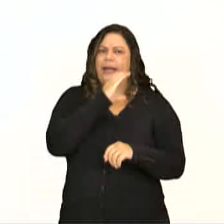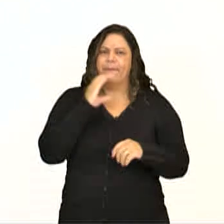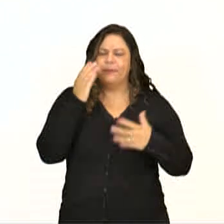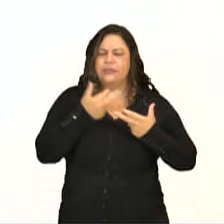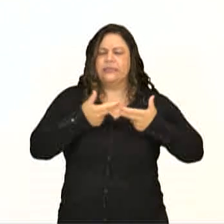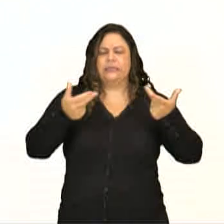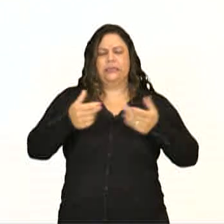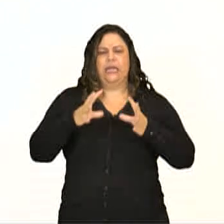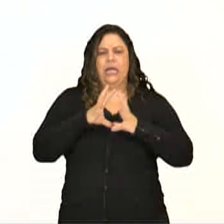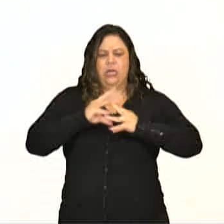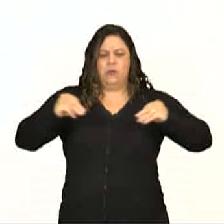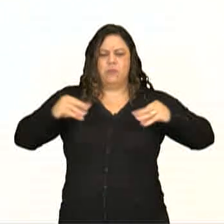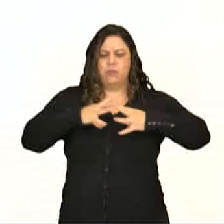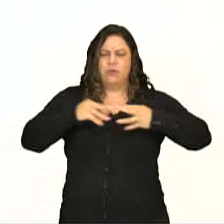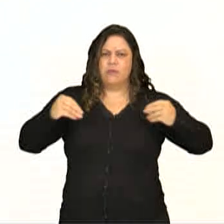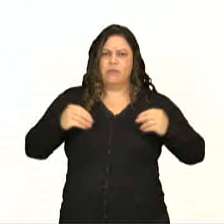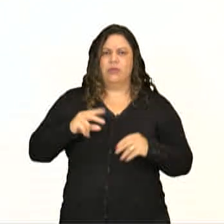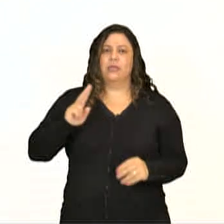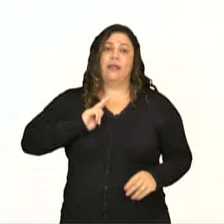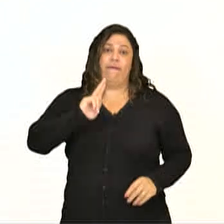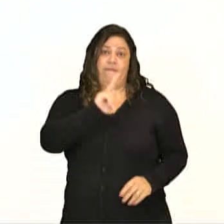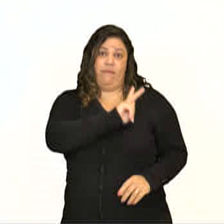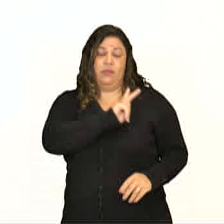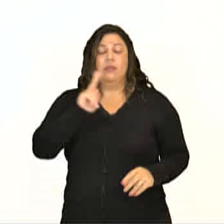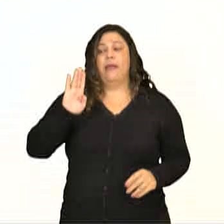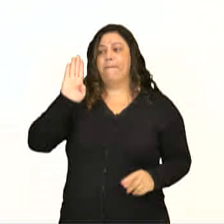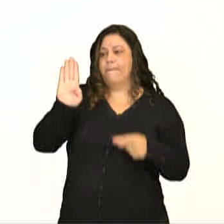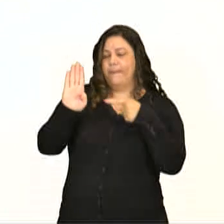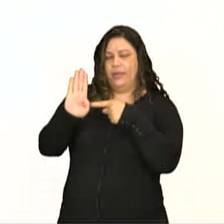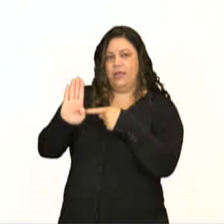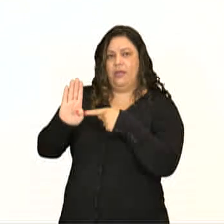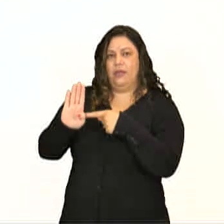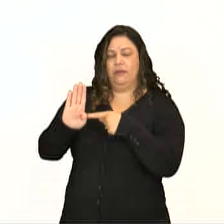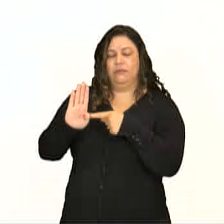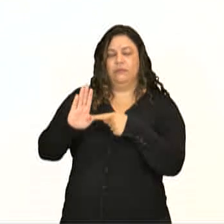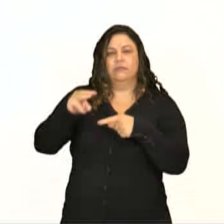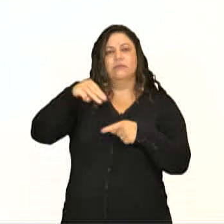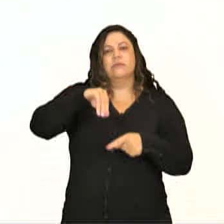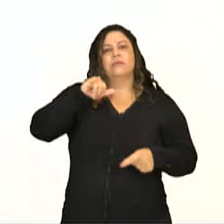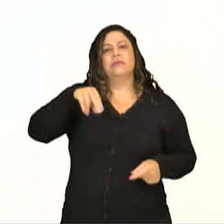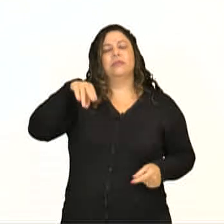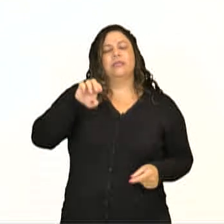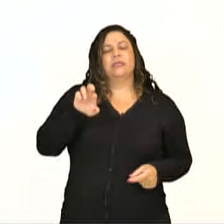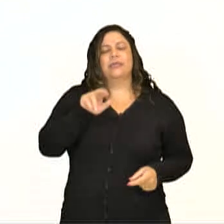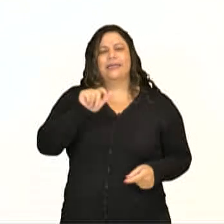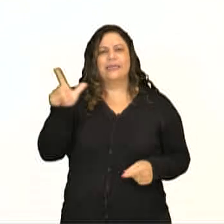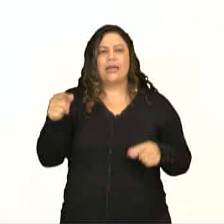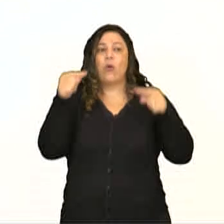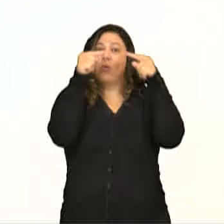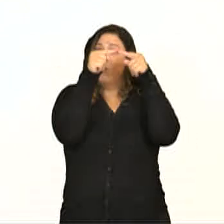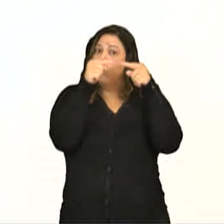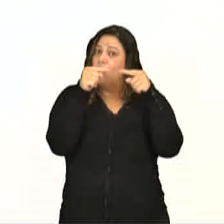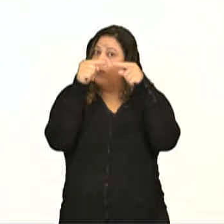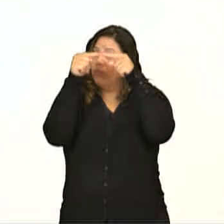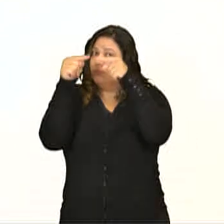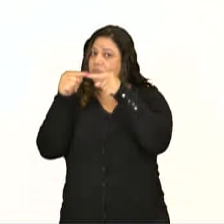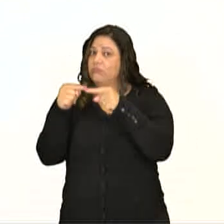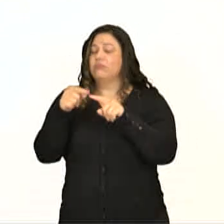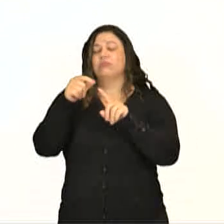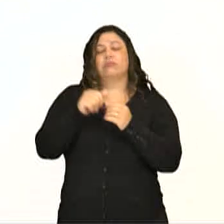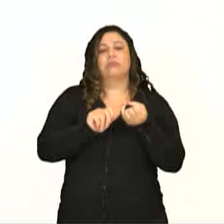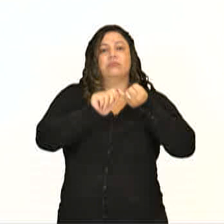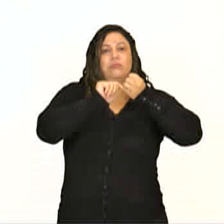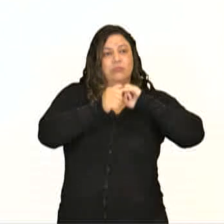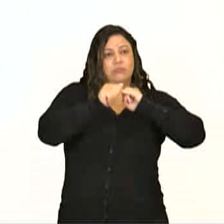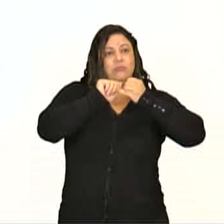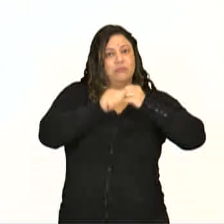vitaminas, principalmente do complexo B e minerais. Então, combinado ao feijão, isso o arroz,